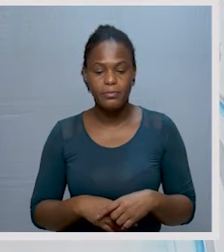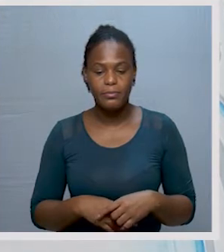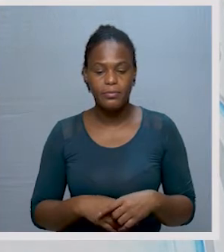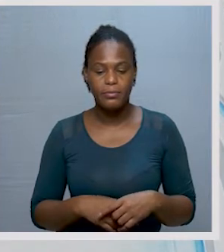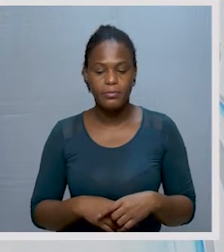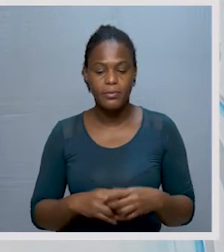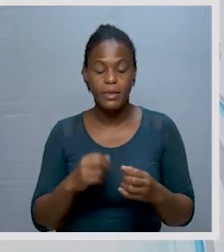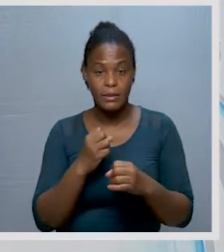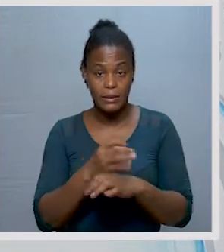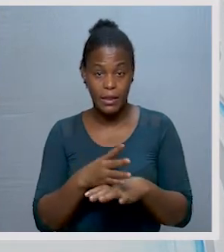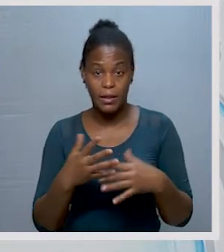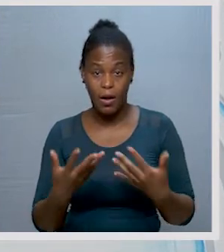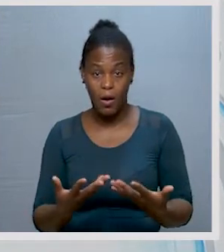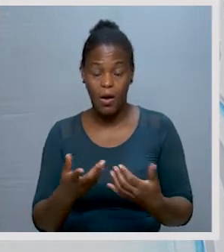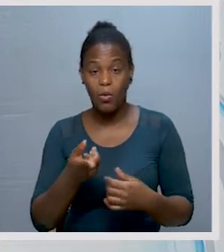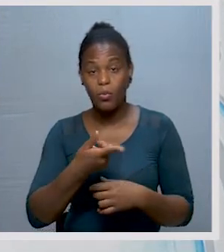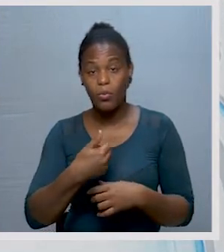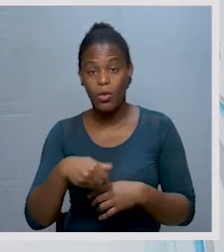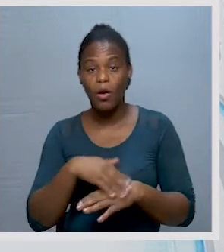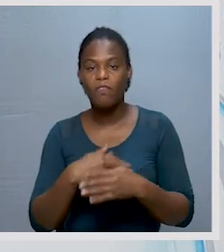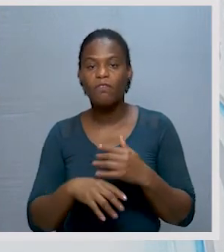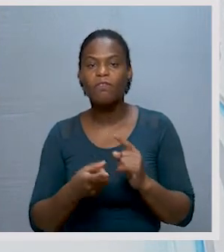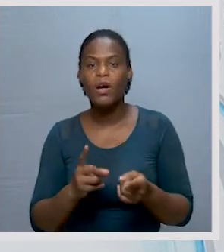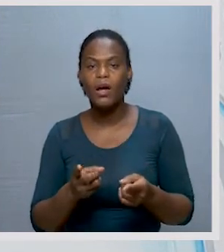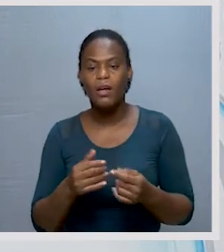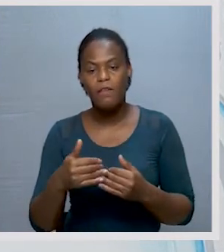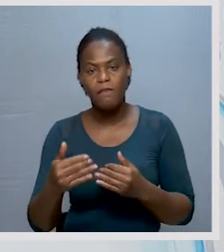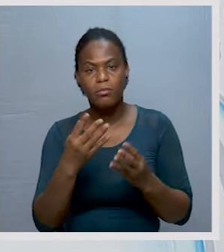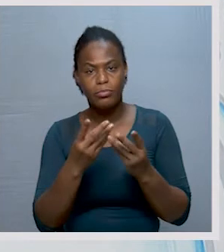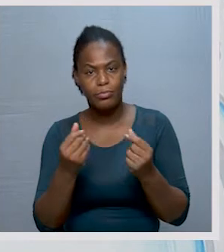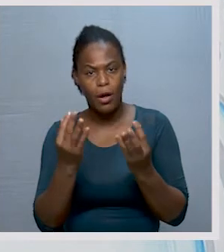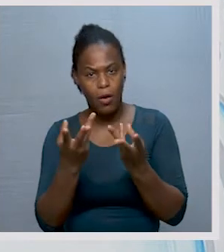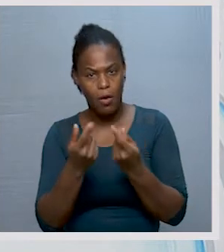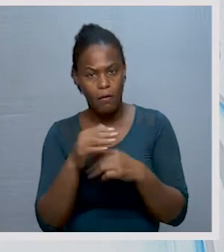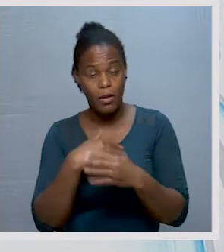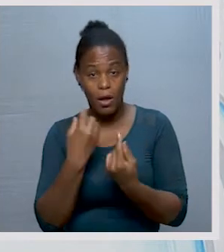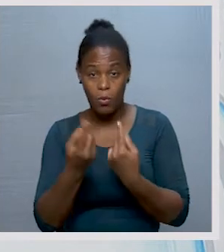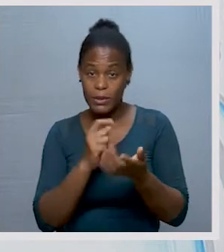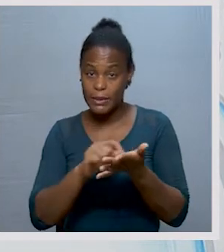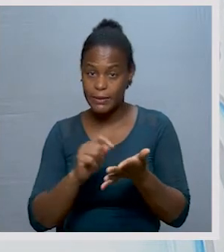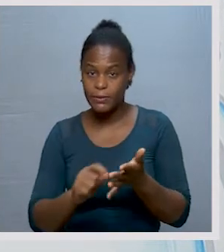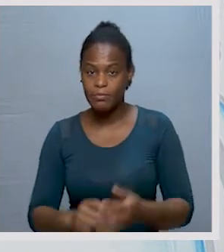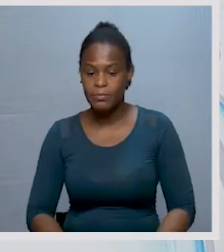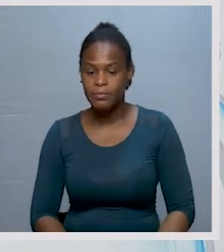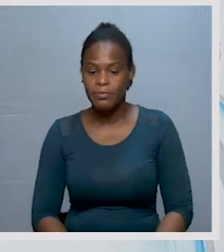E de seguida, o que é que vamos fazer? Nós vamos resolver alguns exercícios.